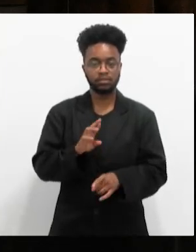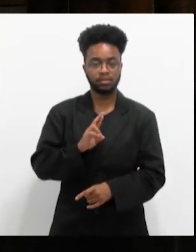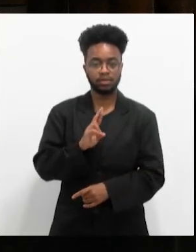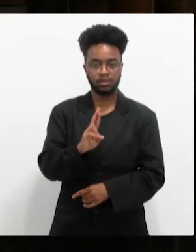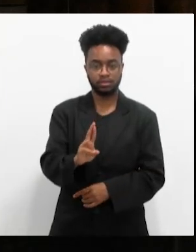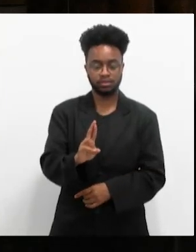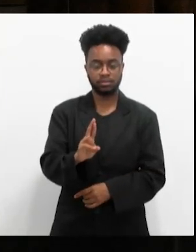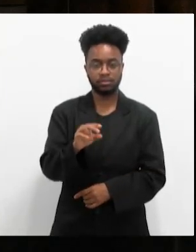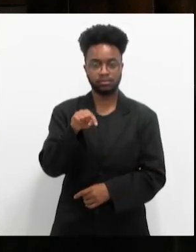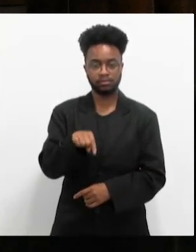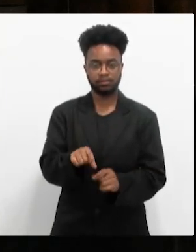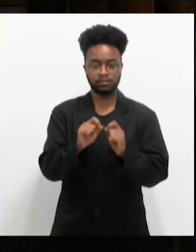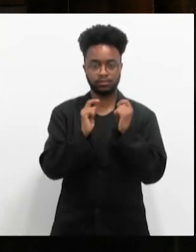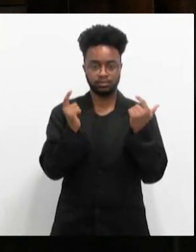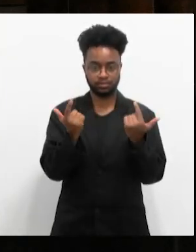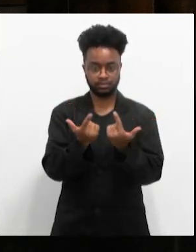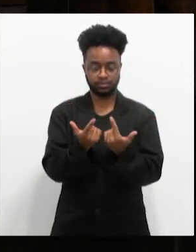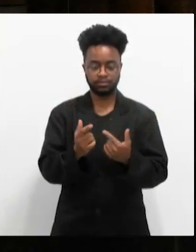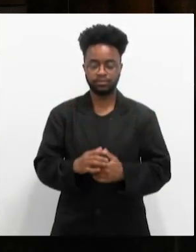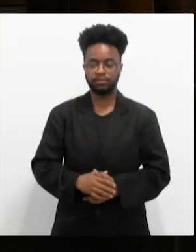Parlamento Fluminense.